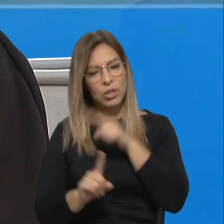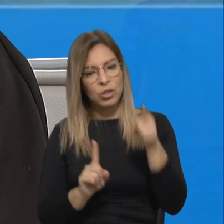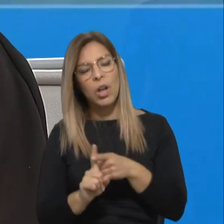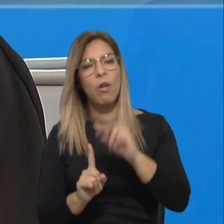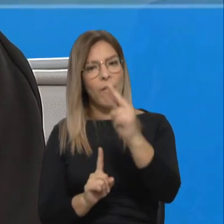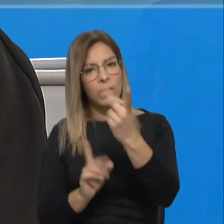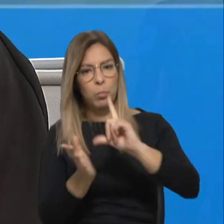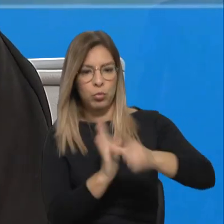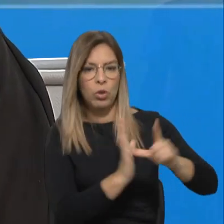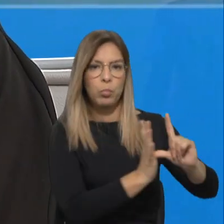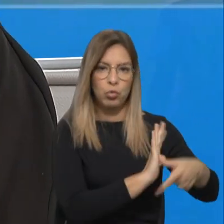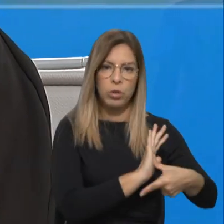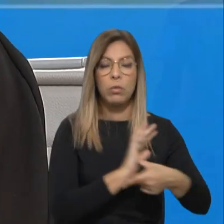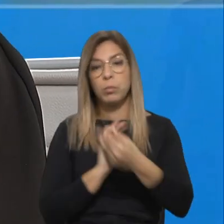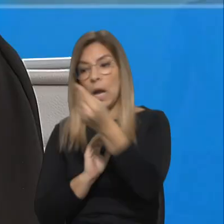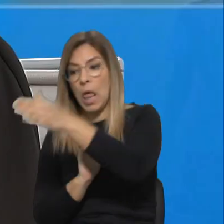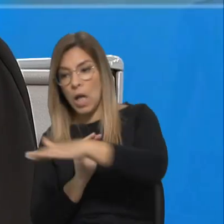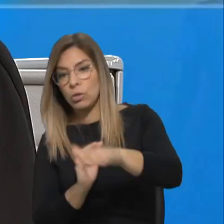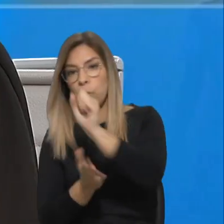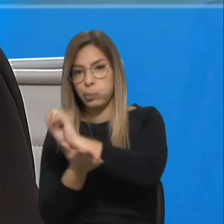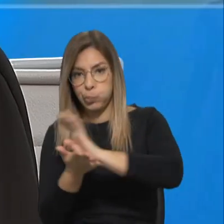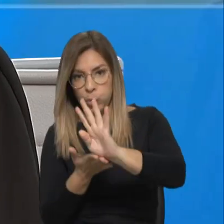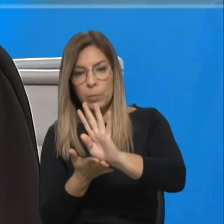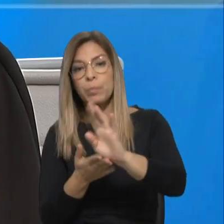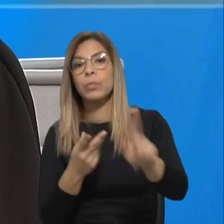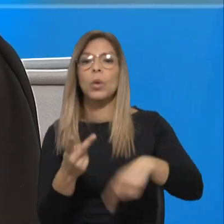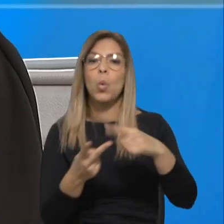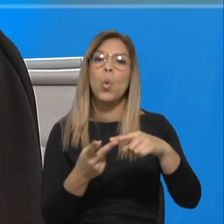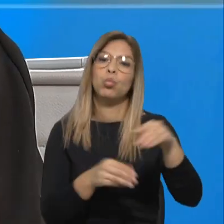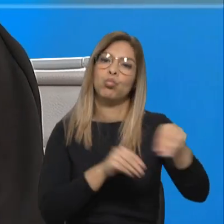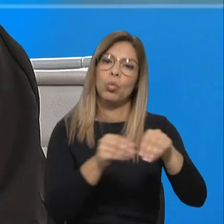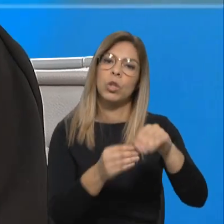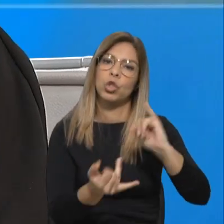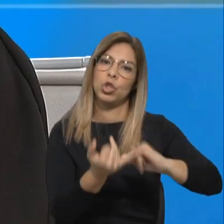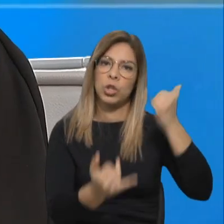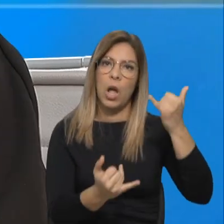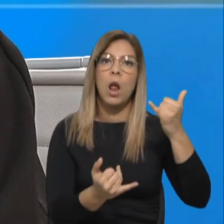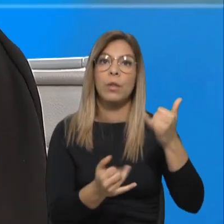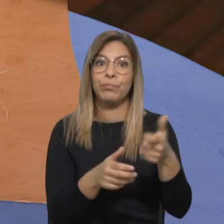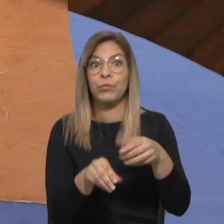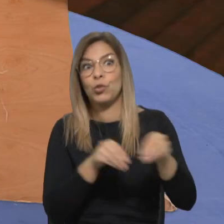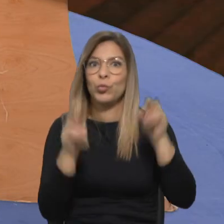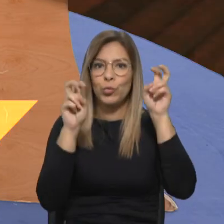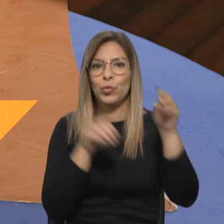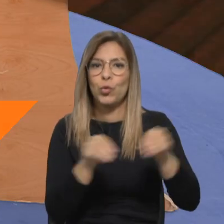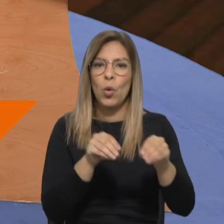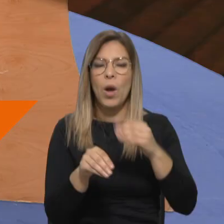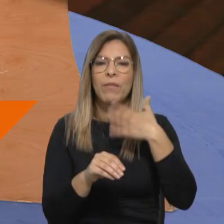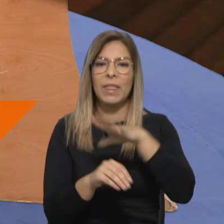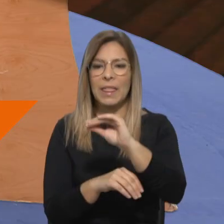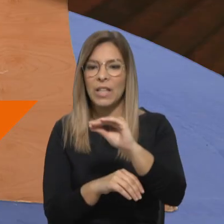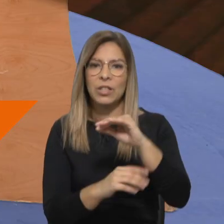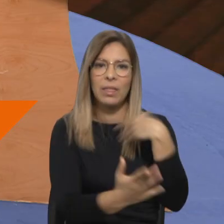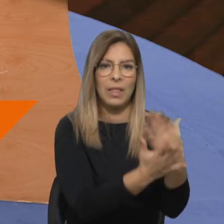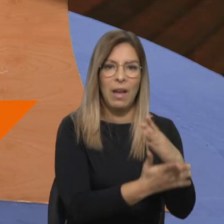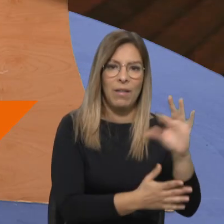programas de prevenção, um para crianças de primeiro ciclo e um jogo digital para os miúdos jogarem entre os 10 e os 14 anos e para